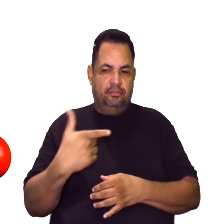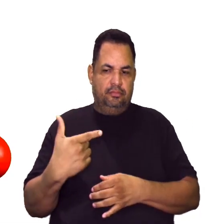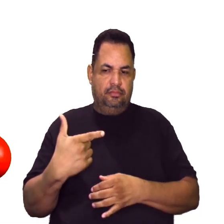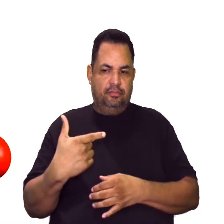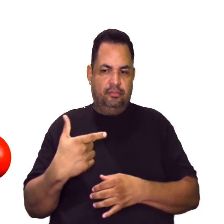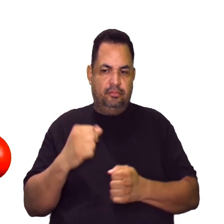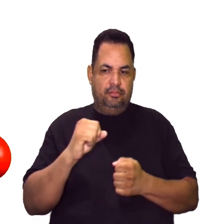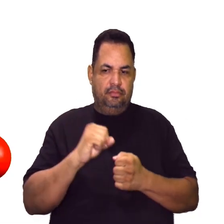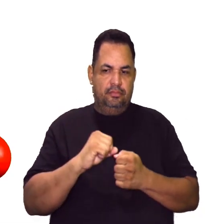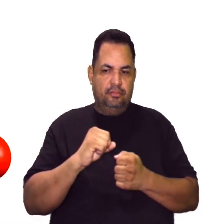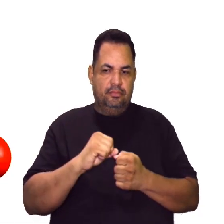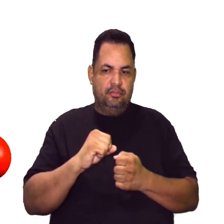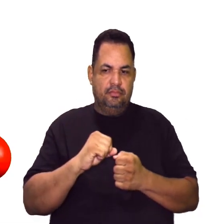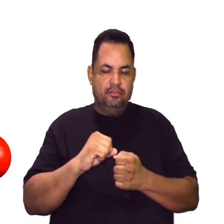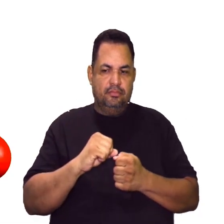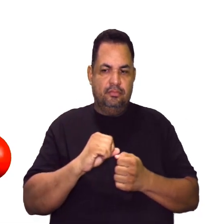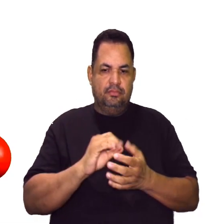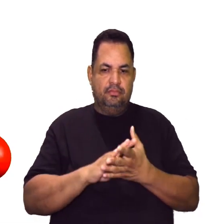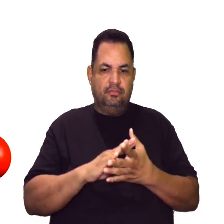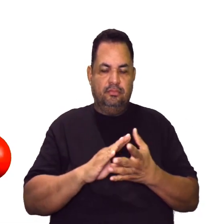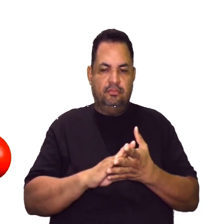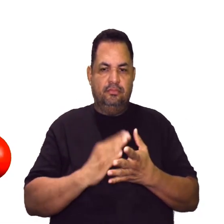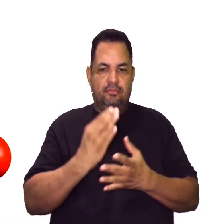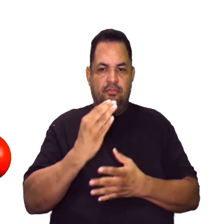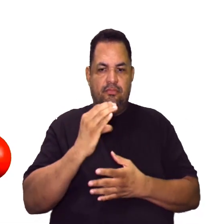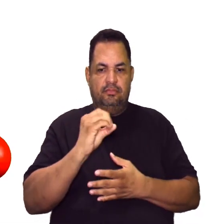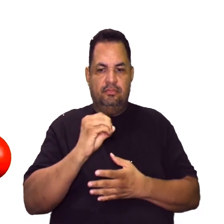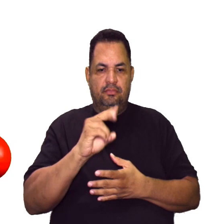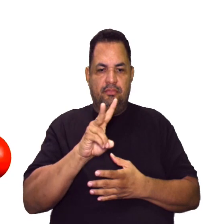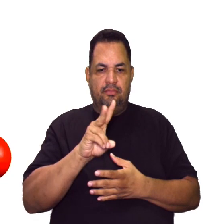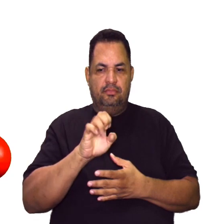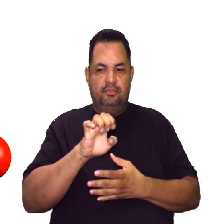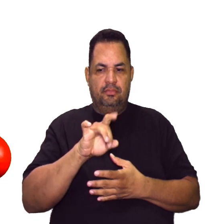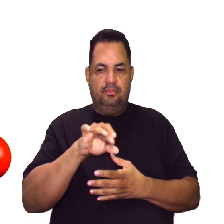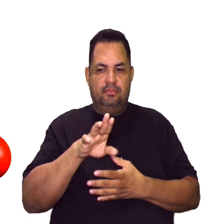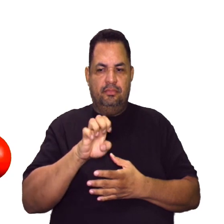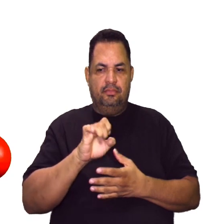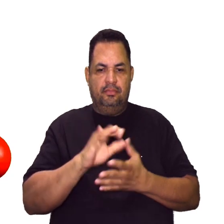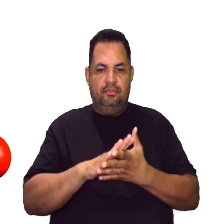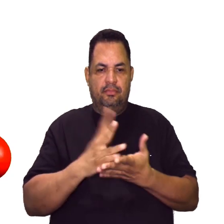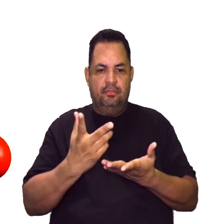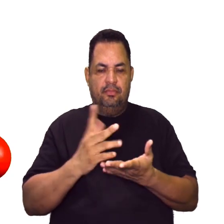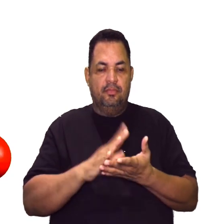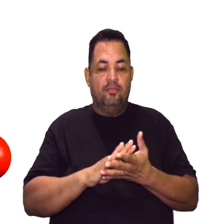Então, ele faz duas ligações covalentes comuns e faz uma ligação covalente dativa.